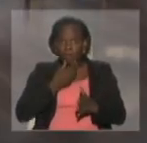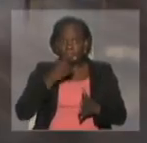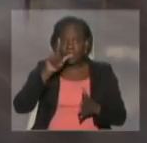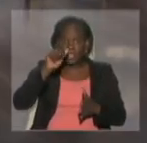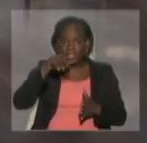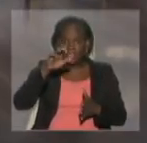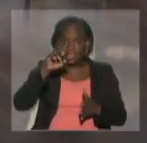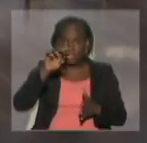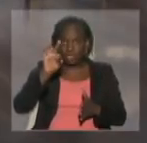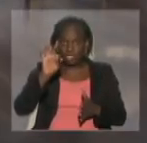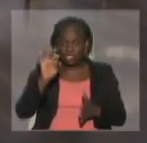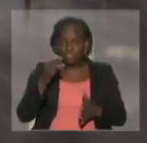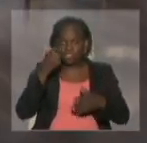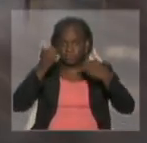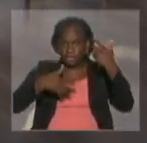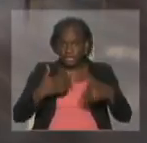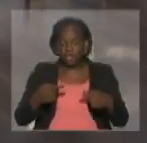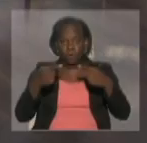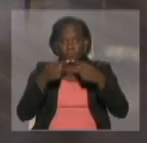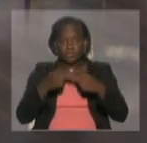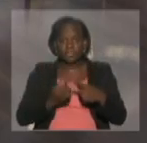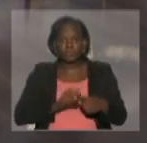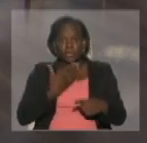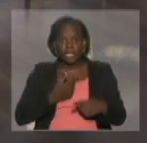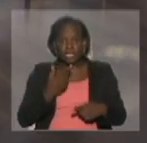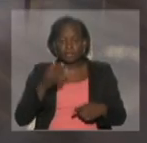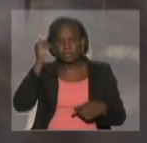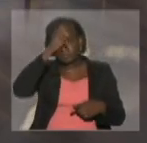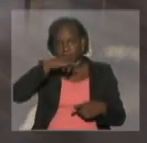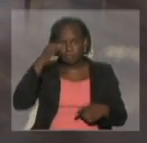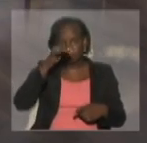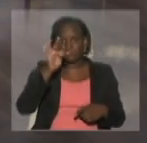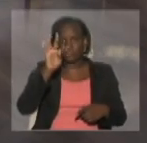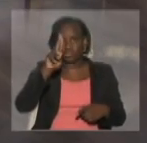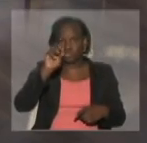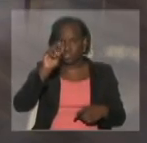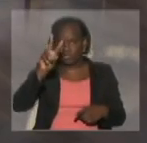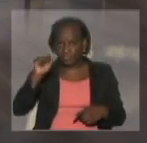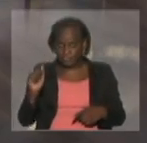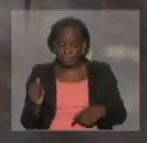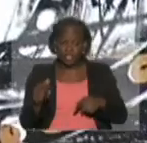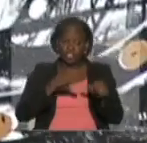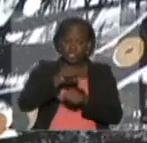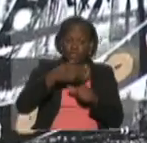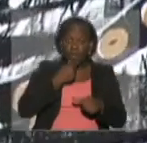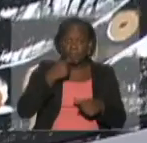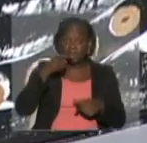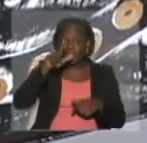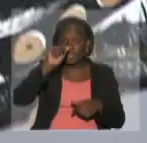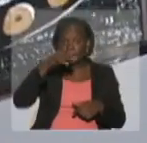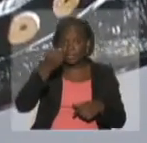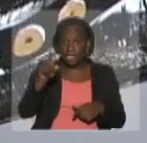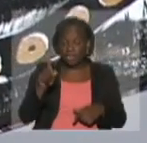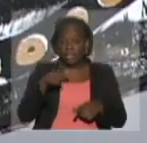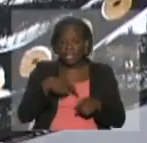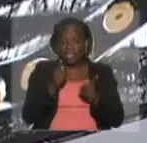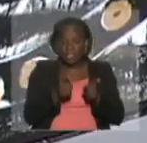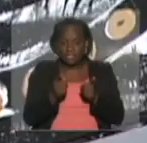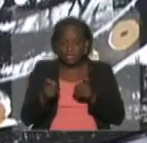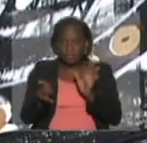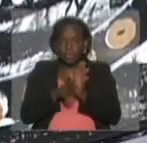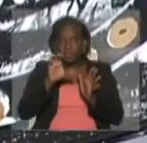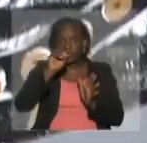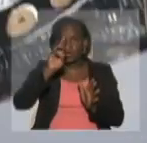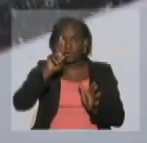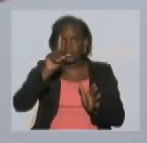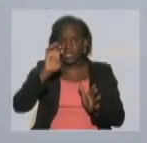tem uma métrica que remete mais à trova medieval. E quando o Lampião fala, é a cestilha tradicional do cordel.